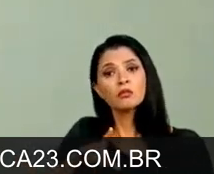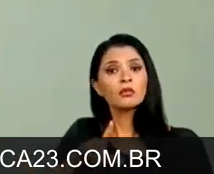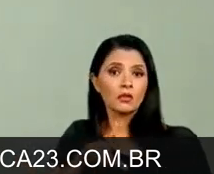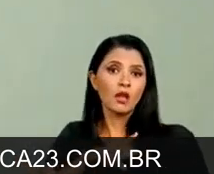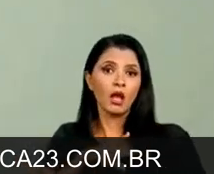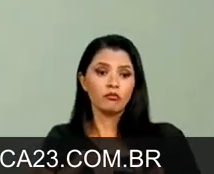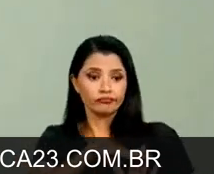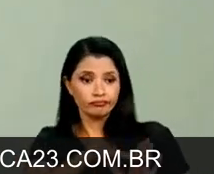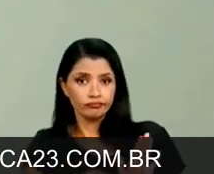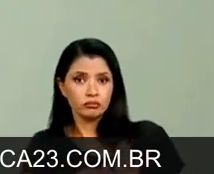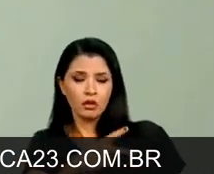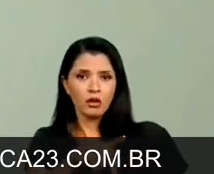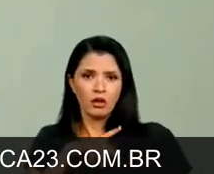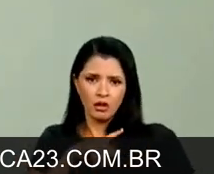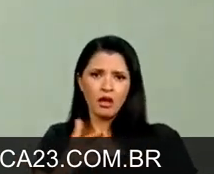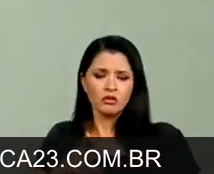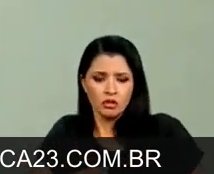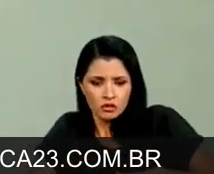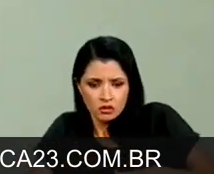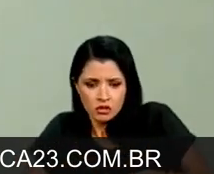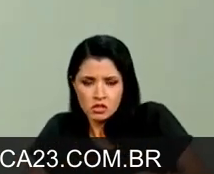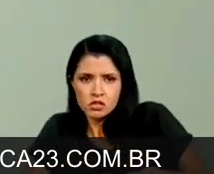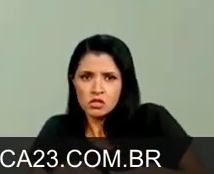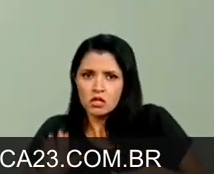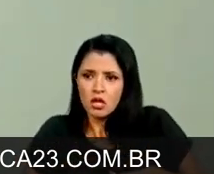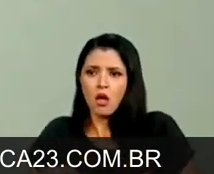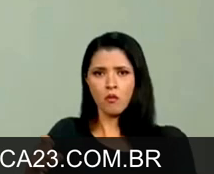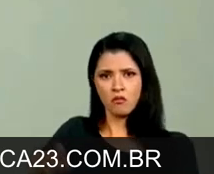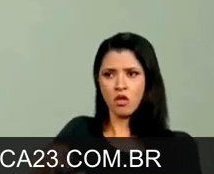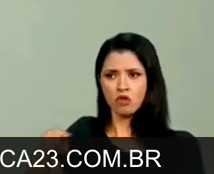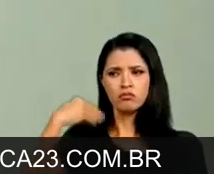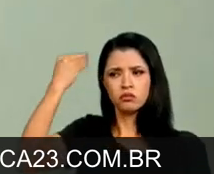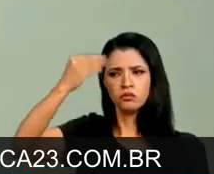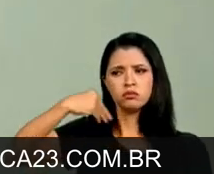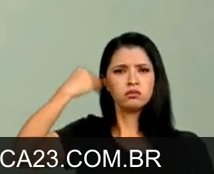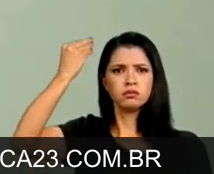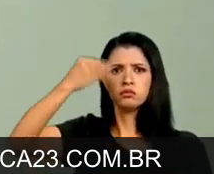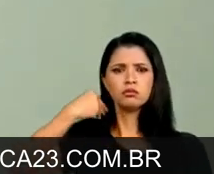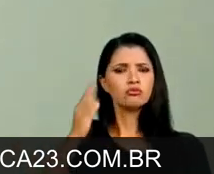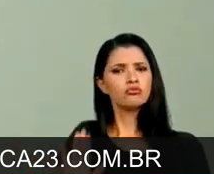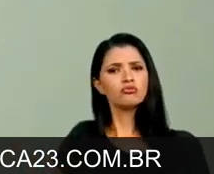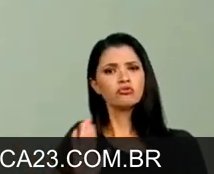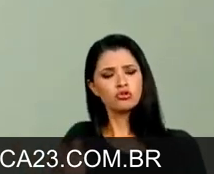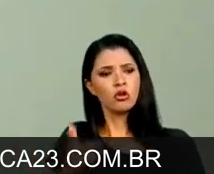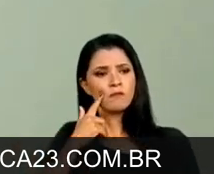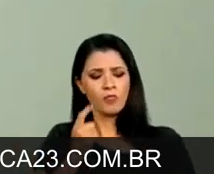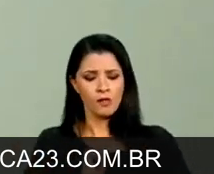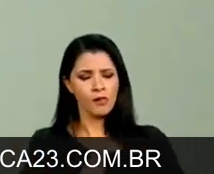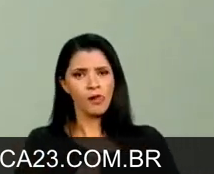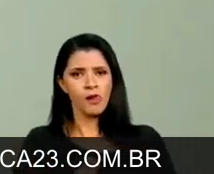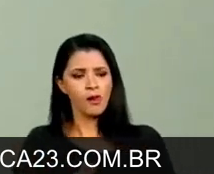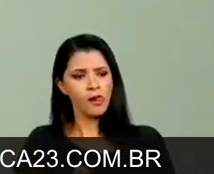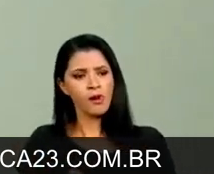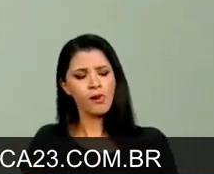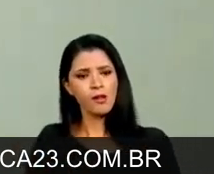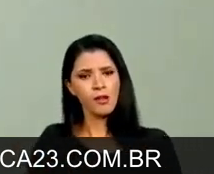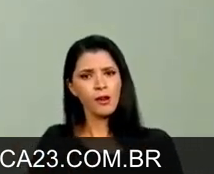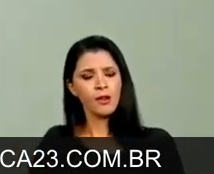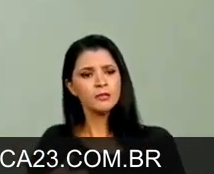tem um protocolo de fibromialgia. E esse médico, já muito experiente, fez o protocolo